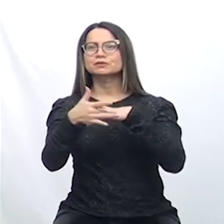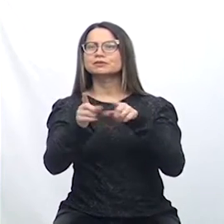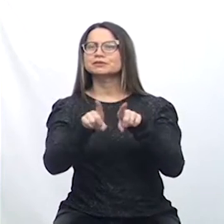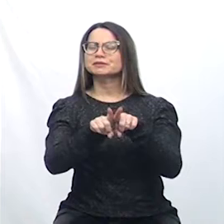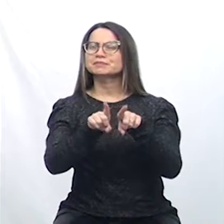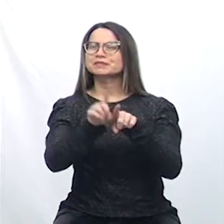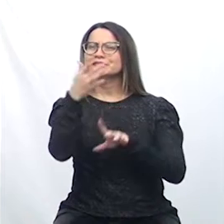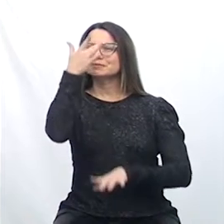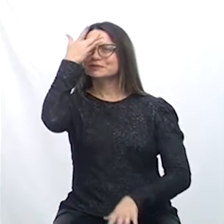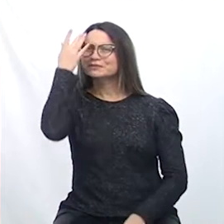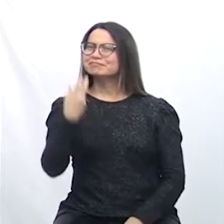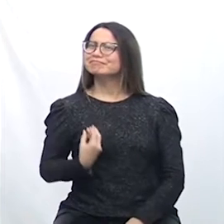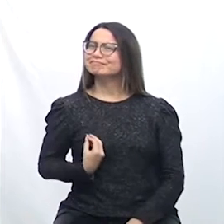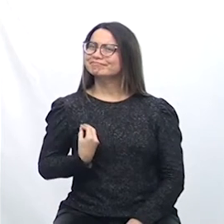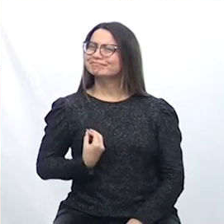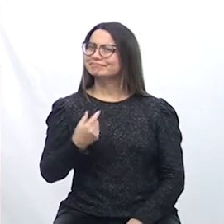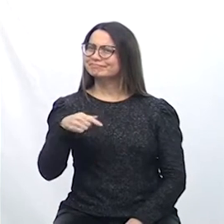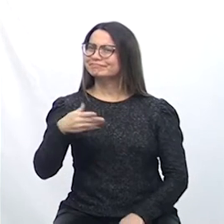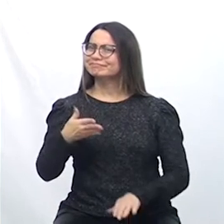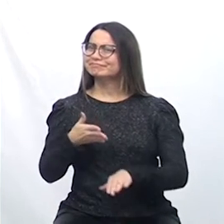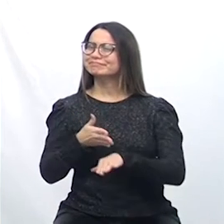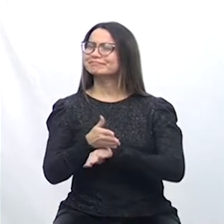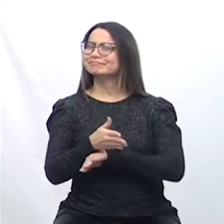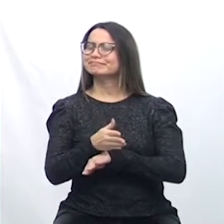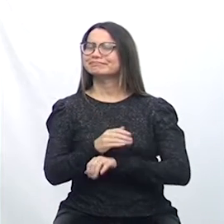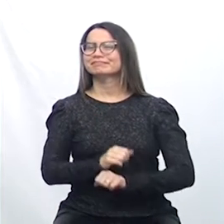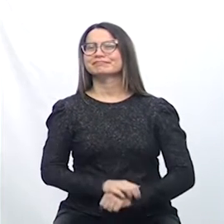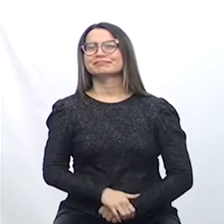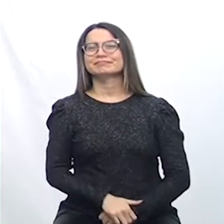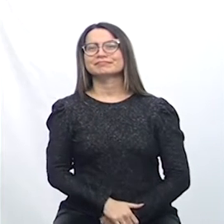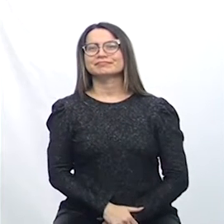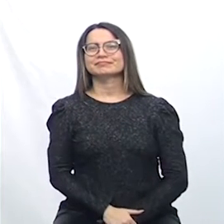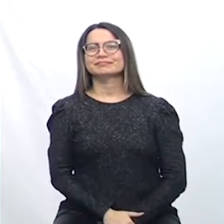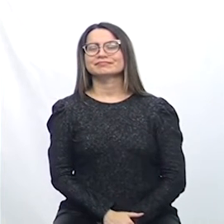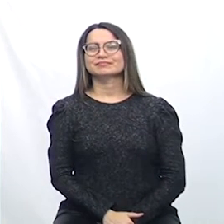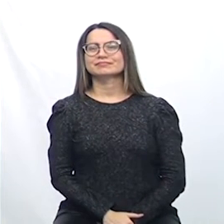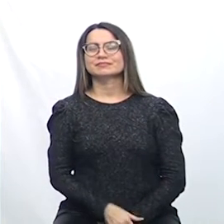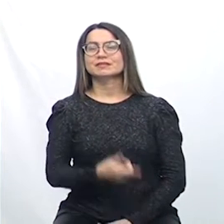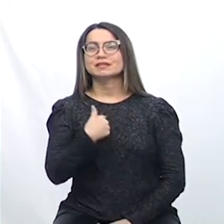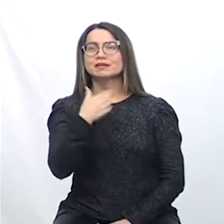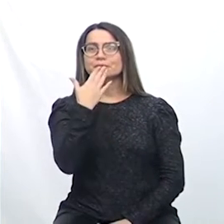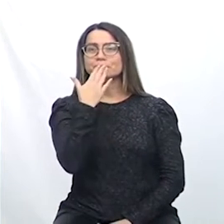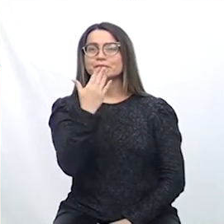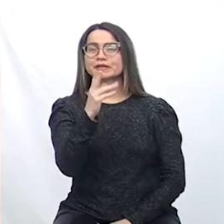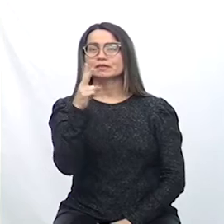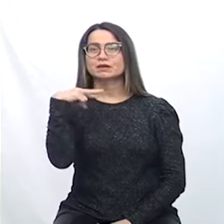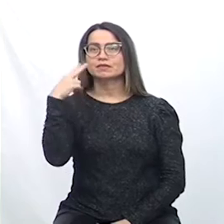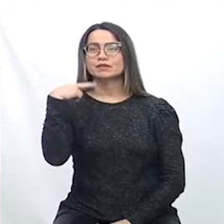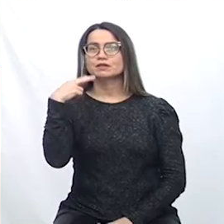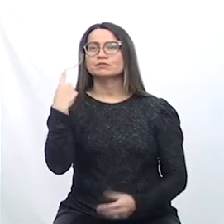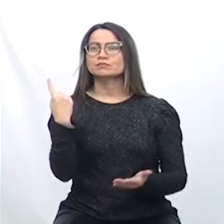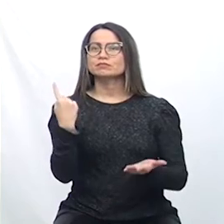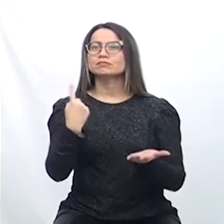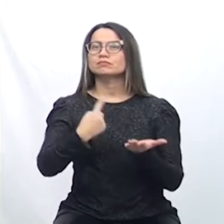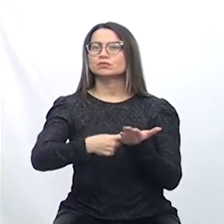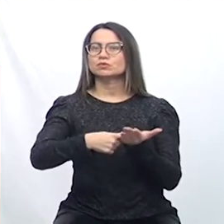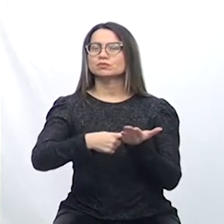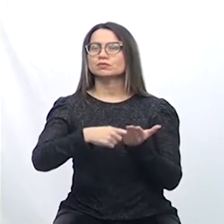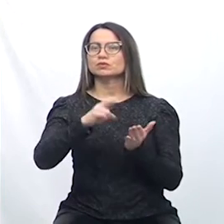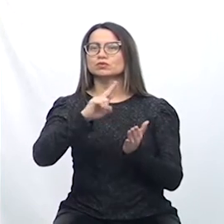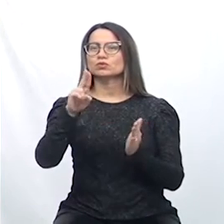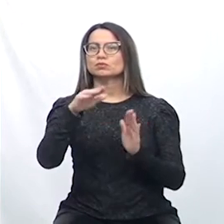estamos acompanhando aqui de maneira presencial. Solicito aos senhores vereadores que façam a confirmação do quórum.